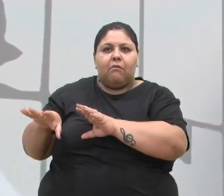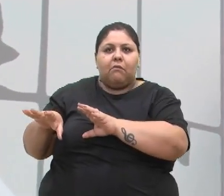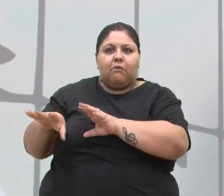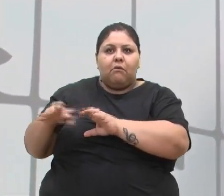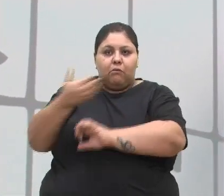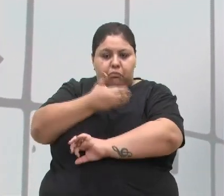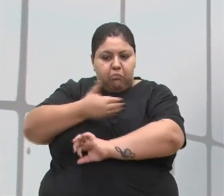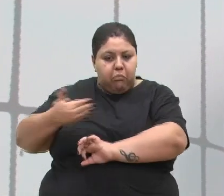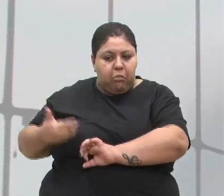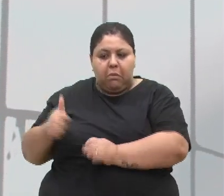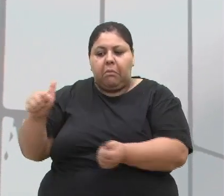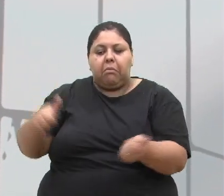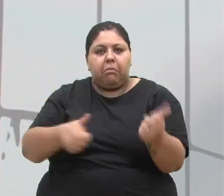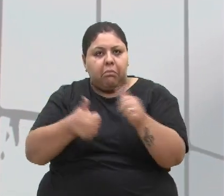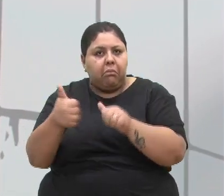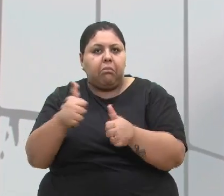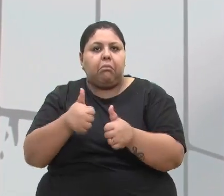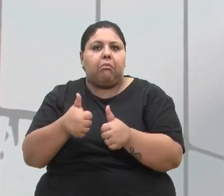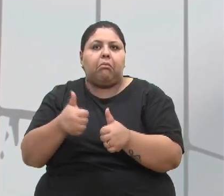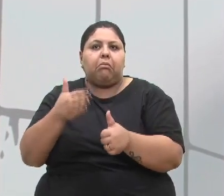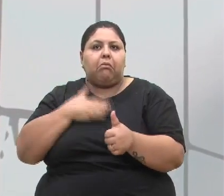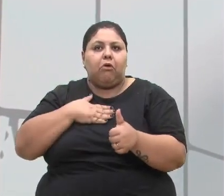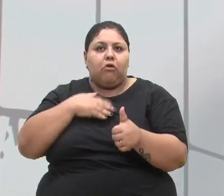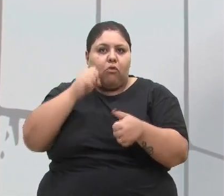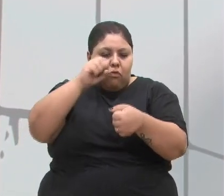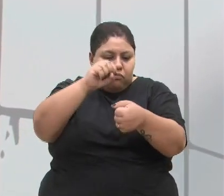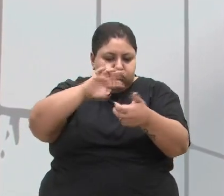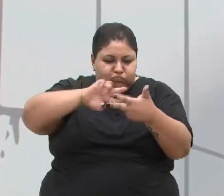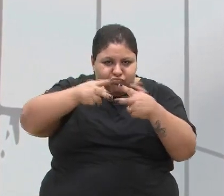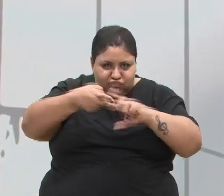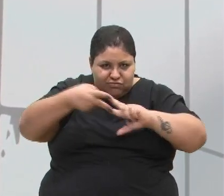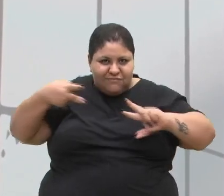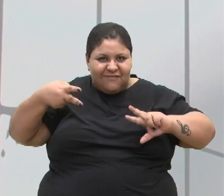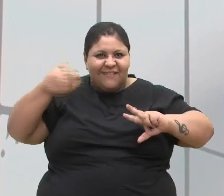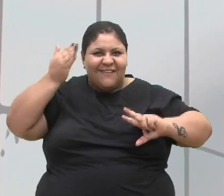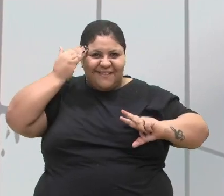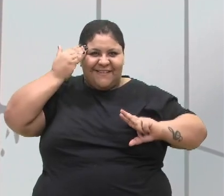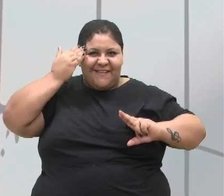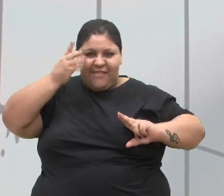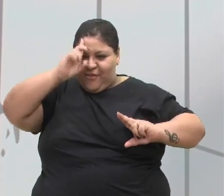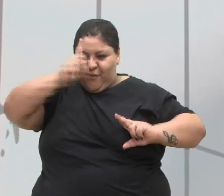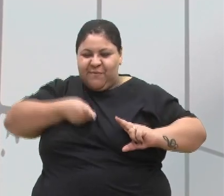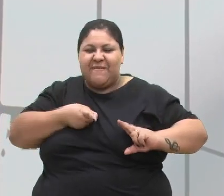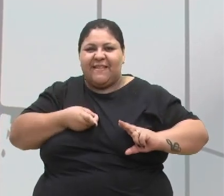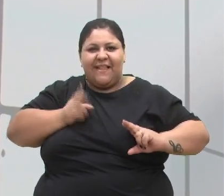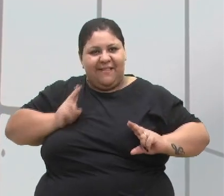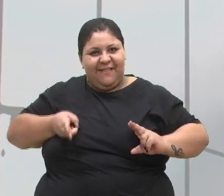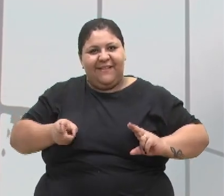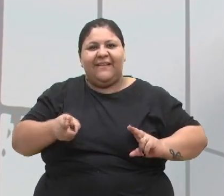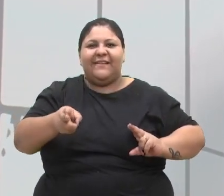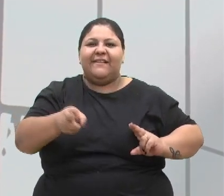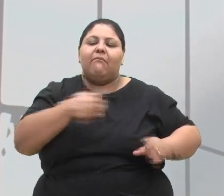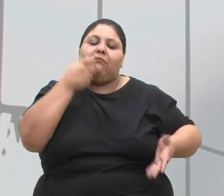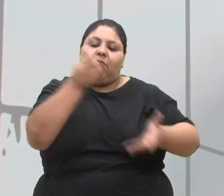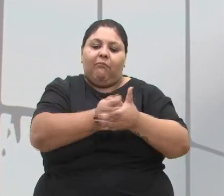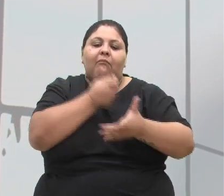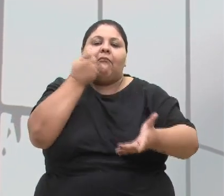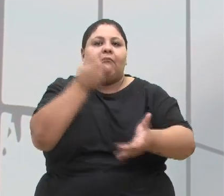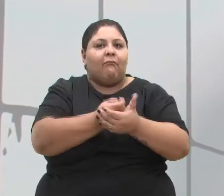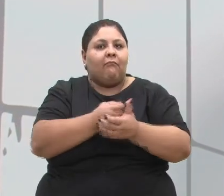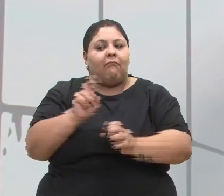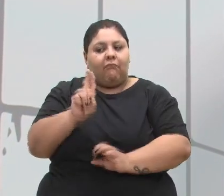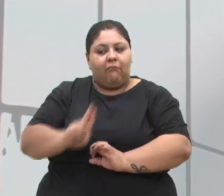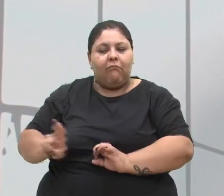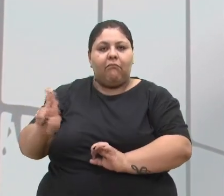de qualidade, está no nosso DNA, está no nosso mandato, nós vamos continuar lutando por essa